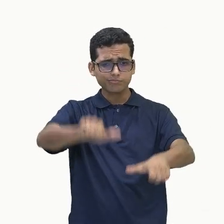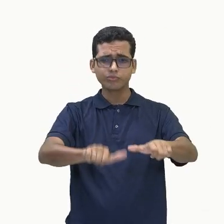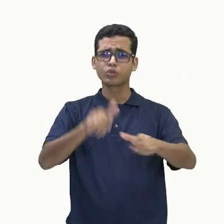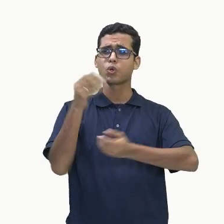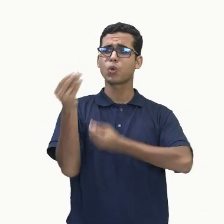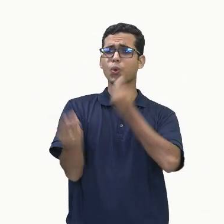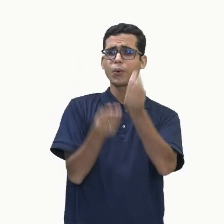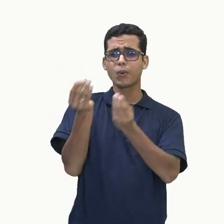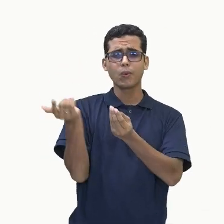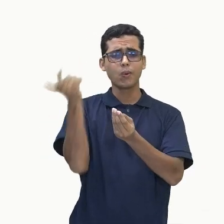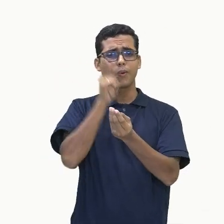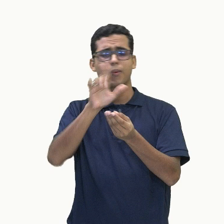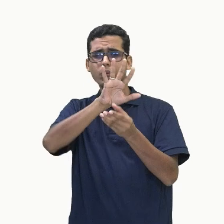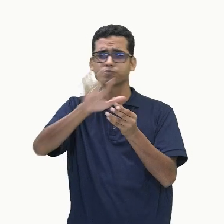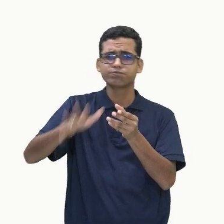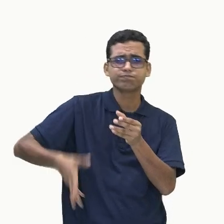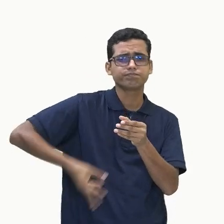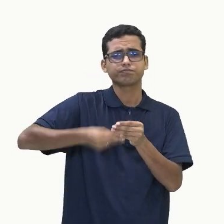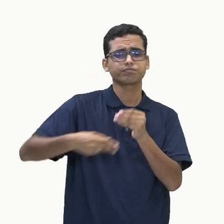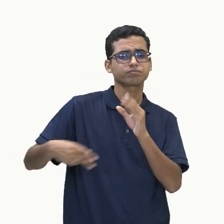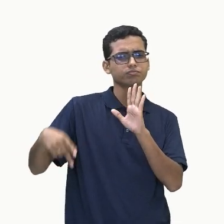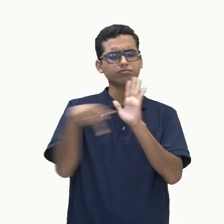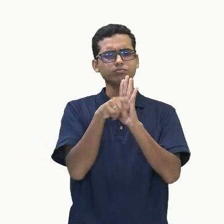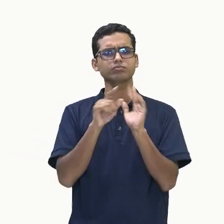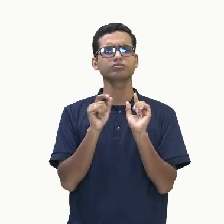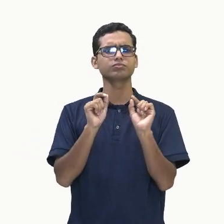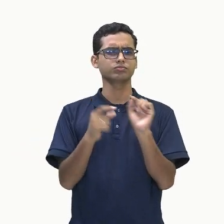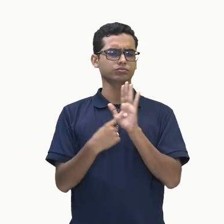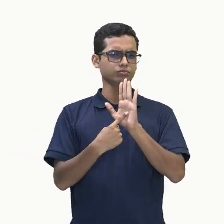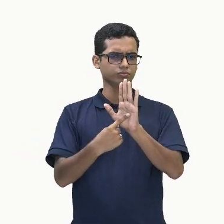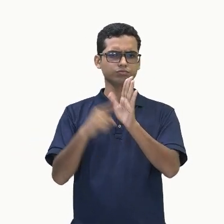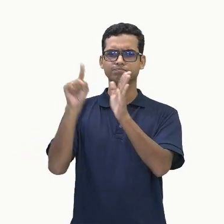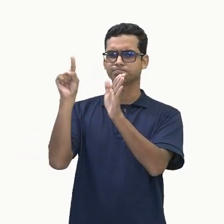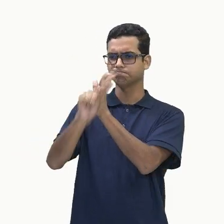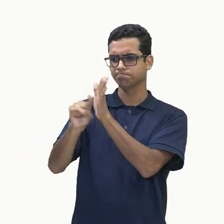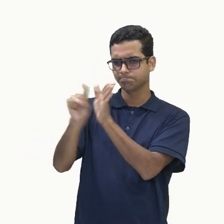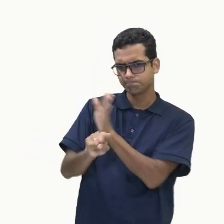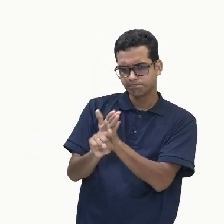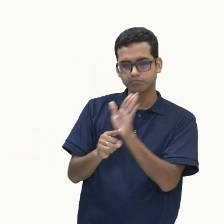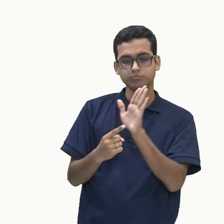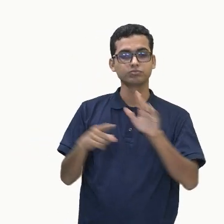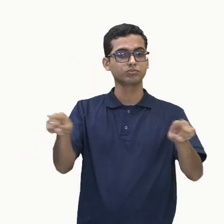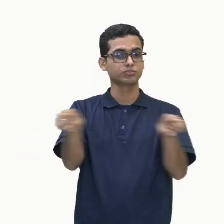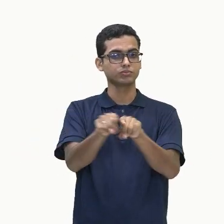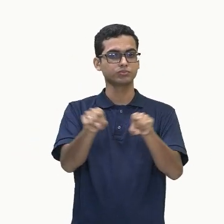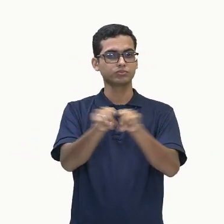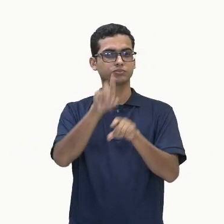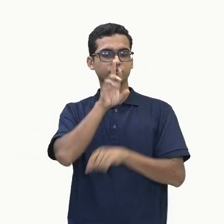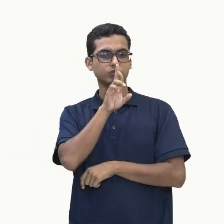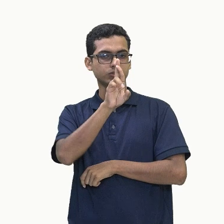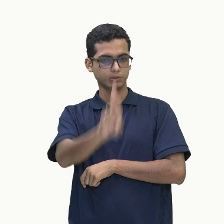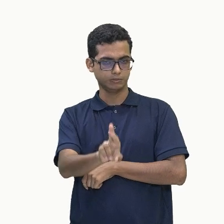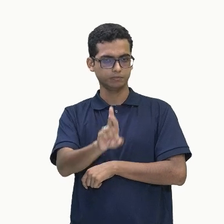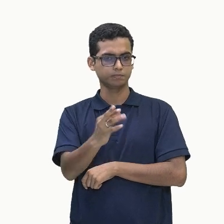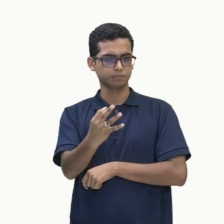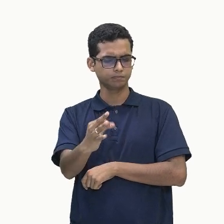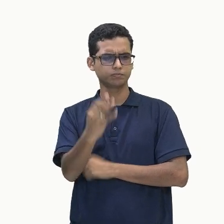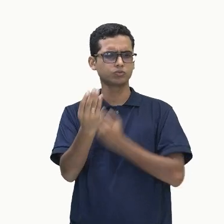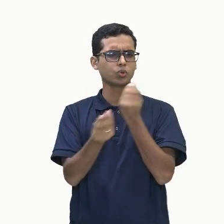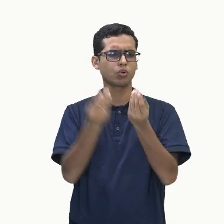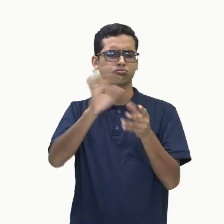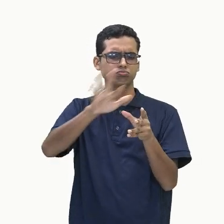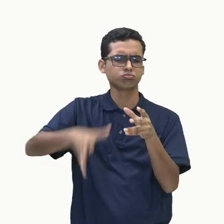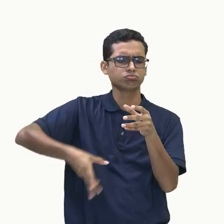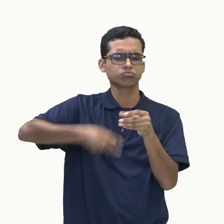poderia completar estas perguntas e respostas, ok?